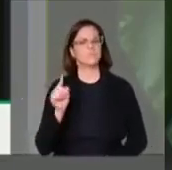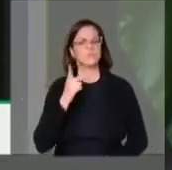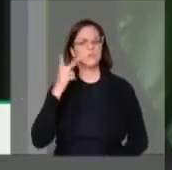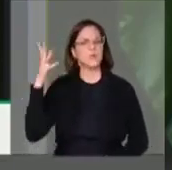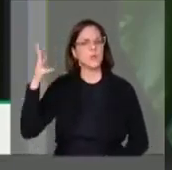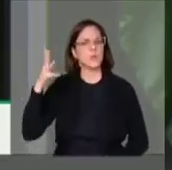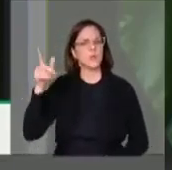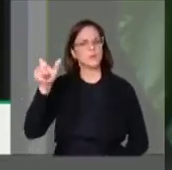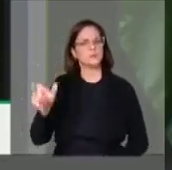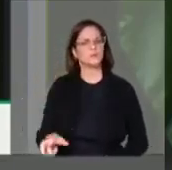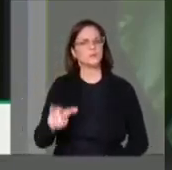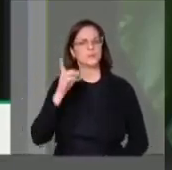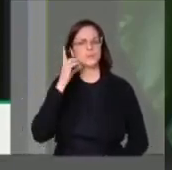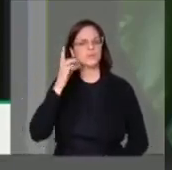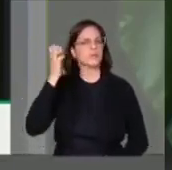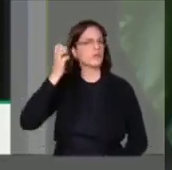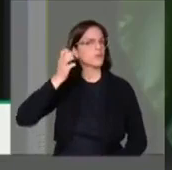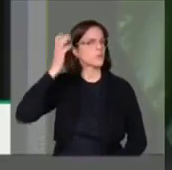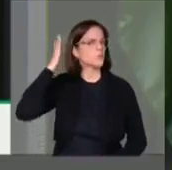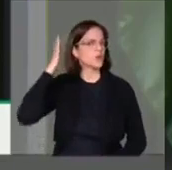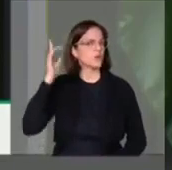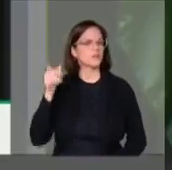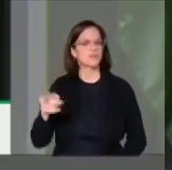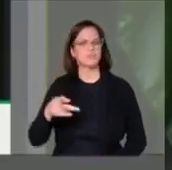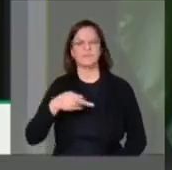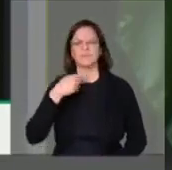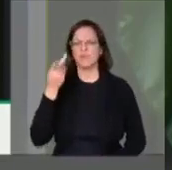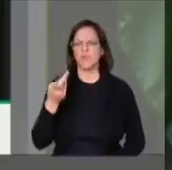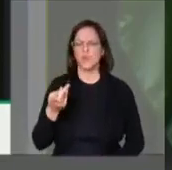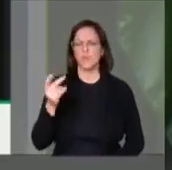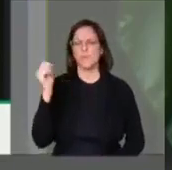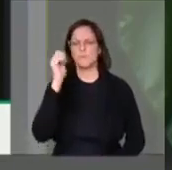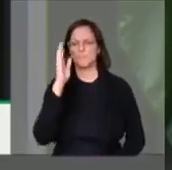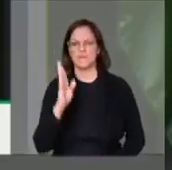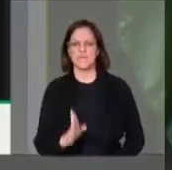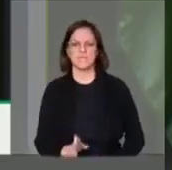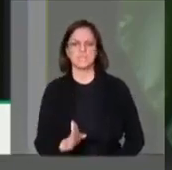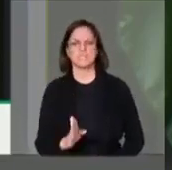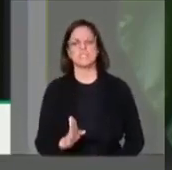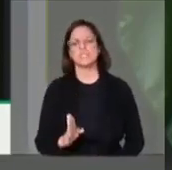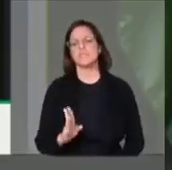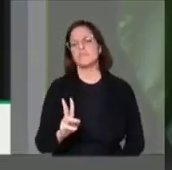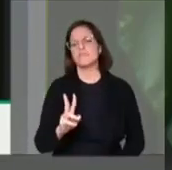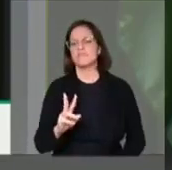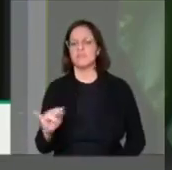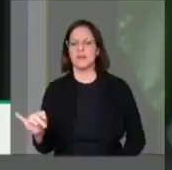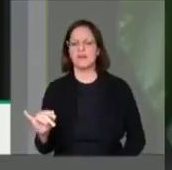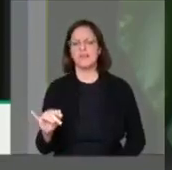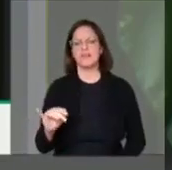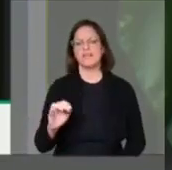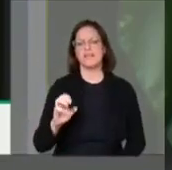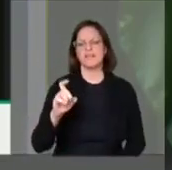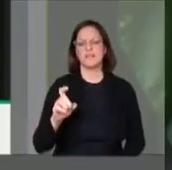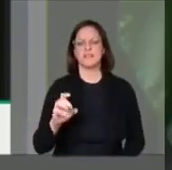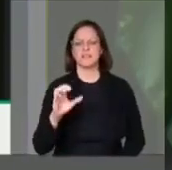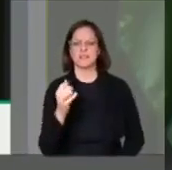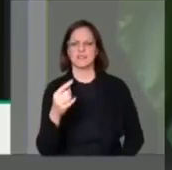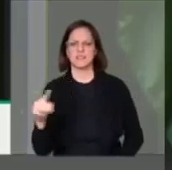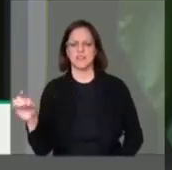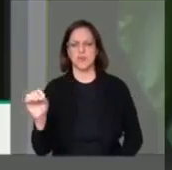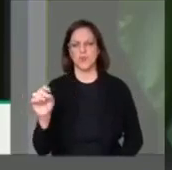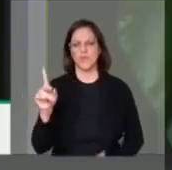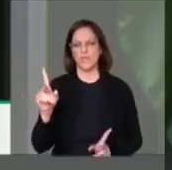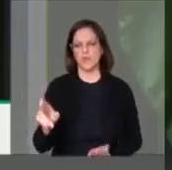Bolsonaro, insinuando que o Brasil implantaria um regime de exceção comparável ao